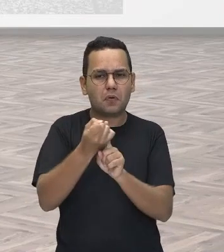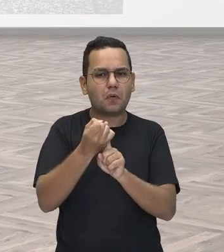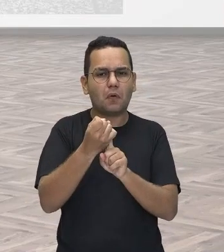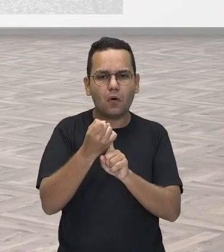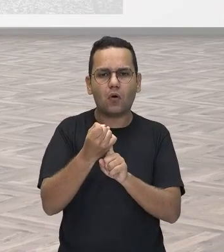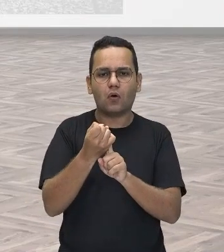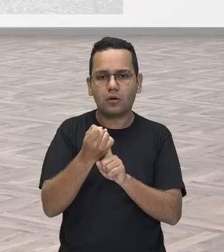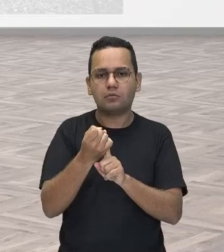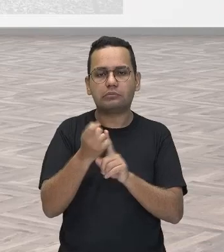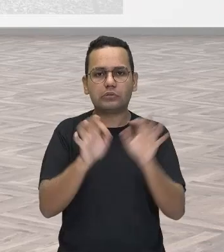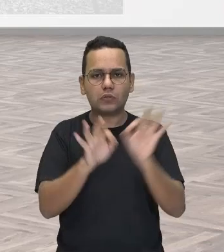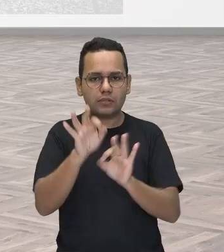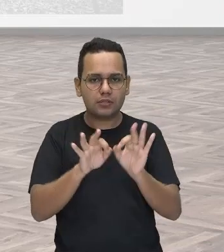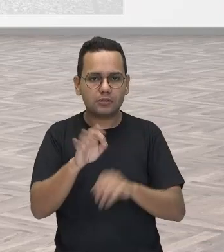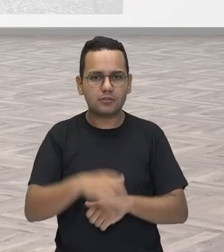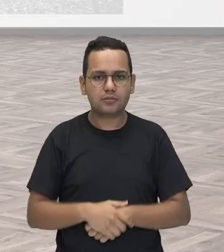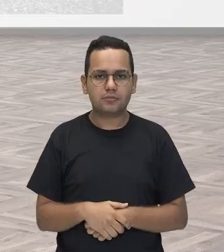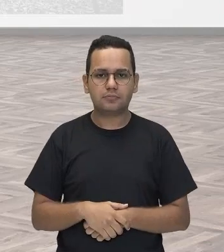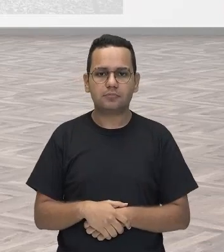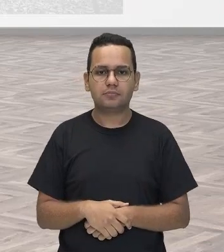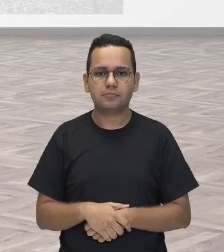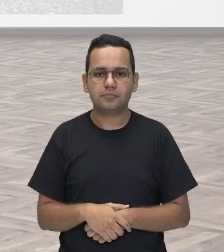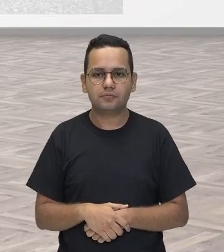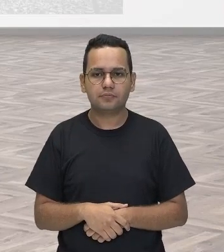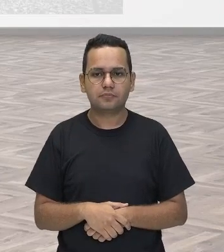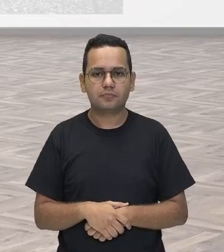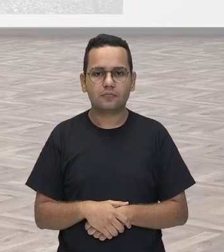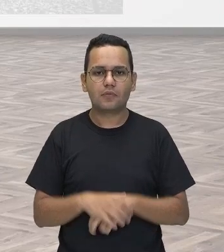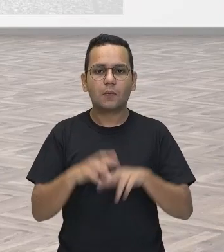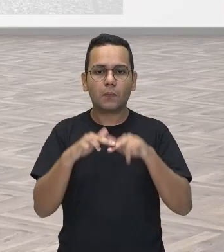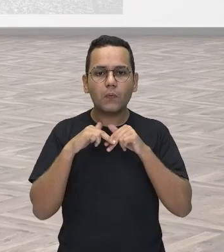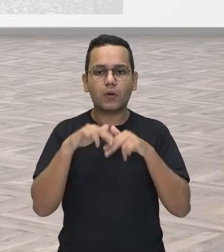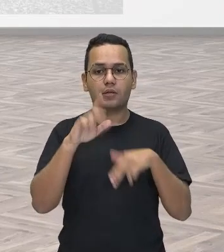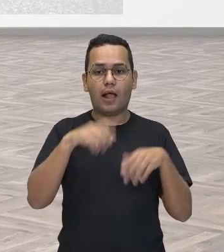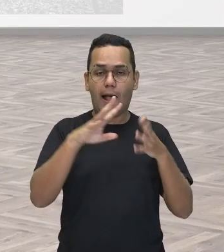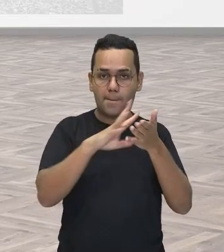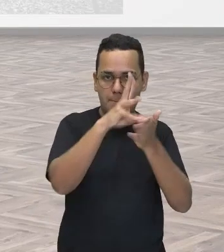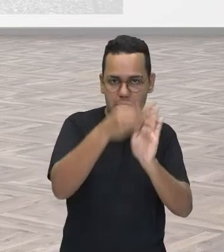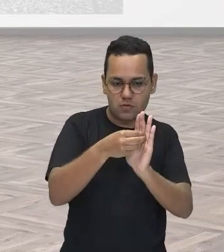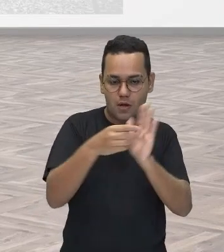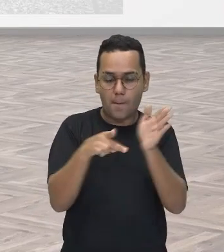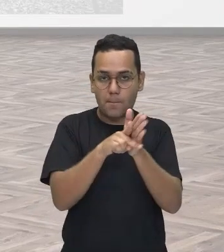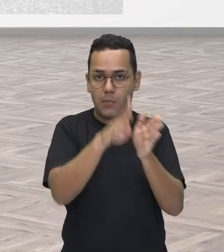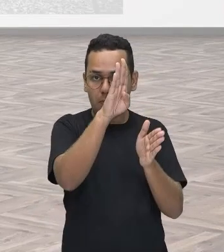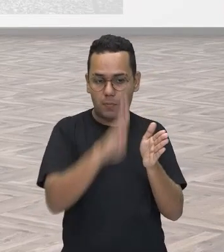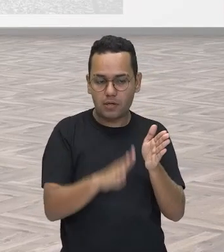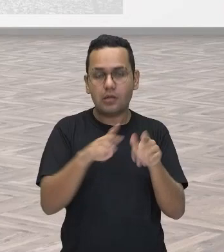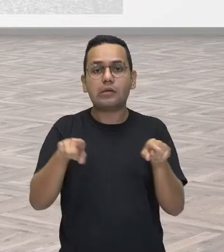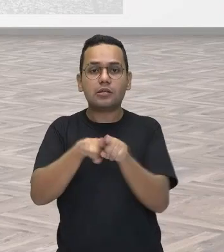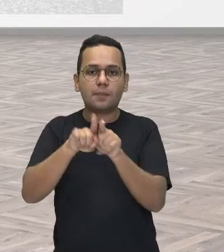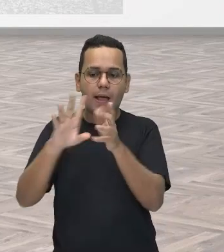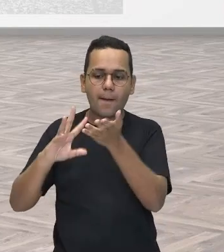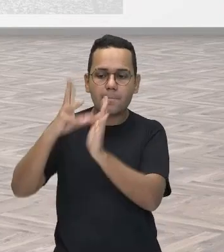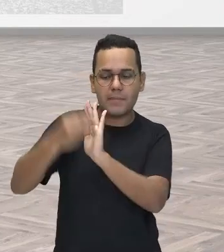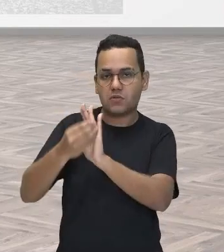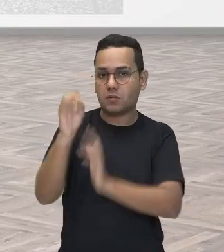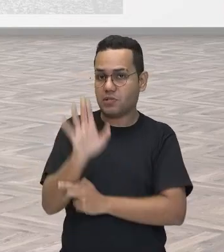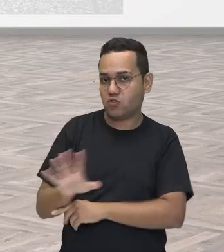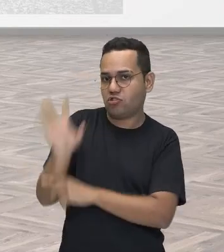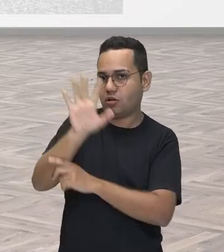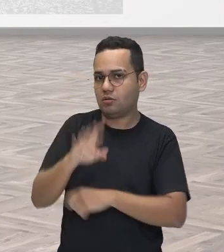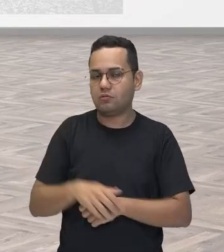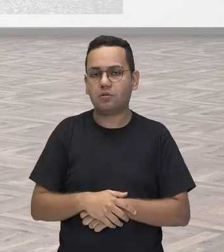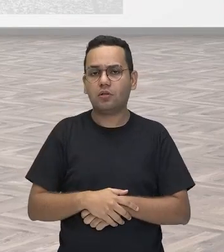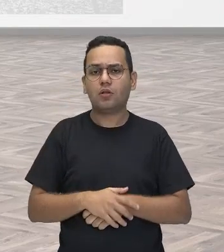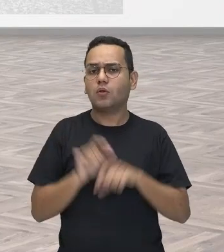afetar a Amazônia, que está dentro do território brasileiro, e também a Amazônia internacional de uma forma geral. Desmatamento, extração